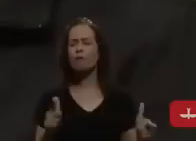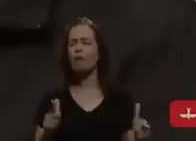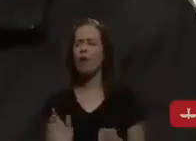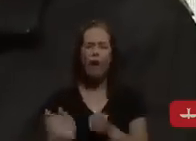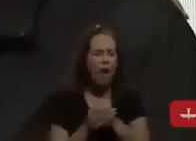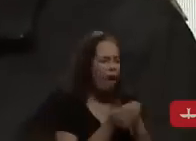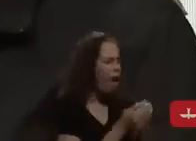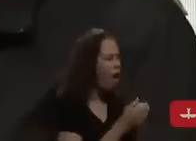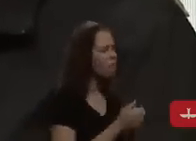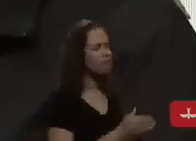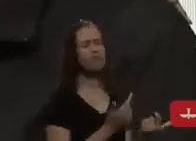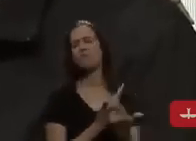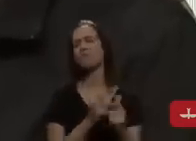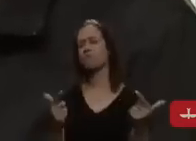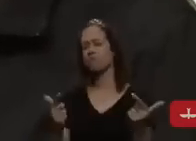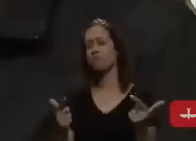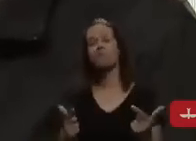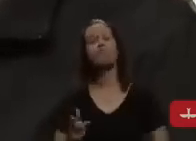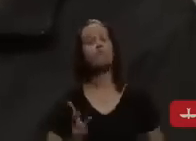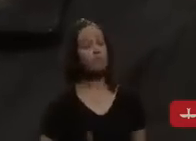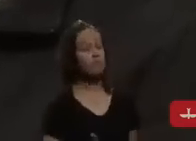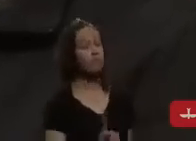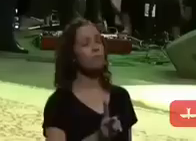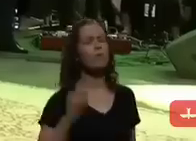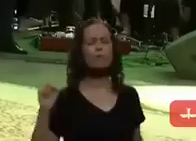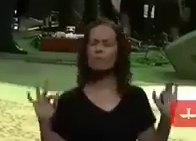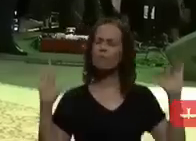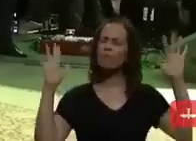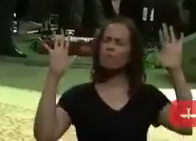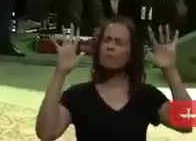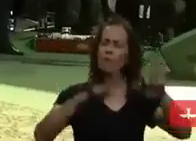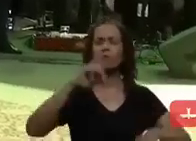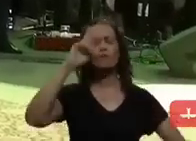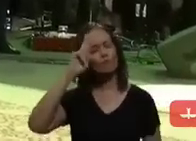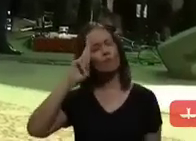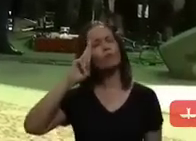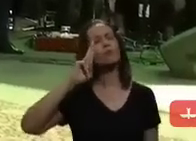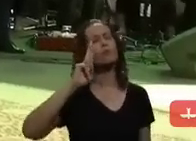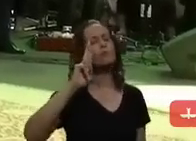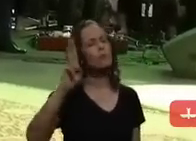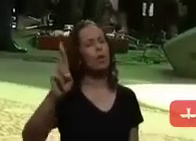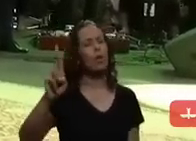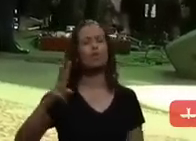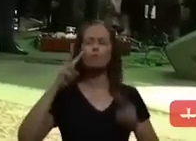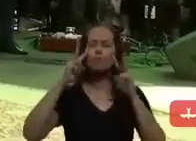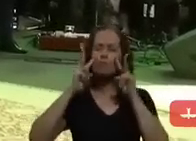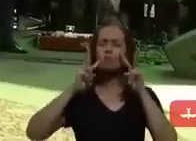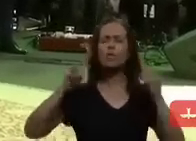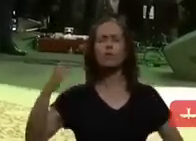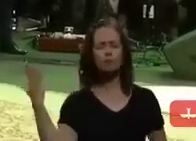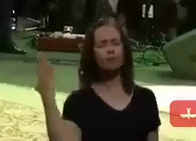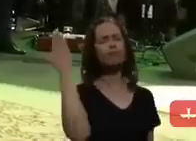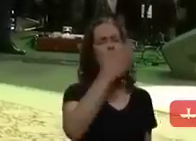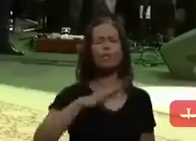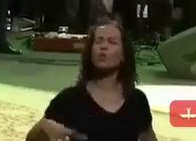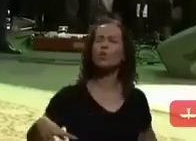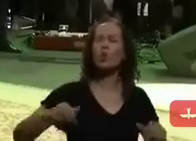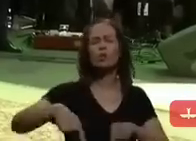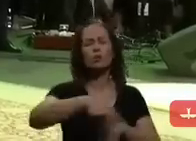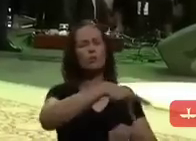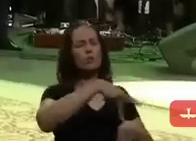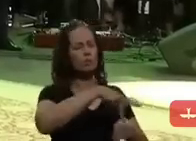oculto, e mais, a bênção do Senhor será um testemunho para as nações, que